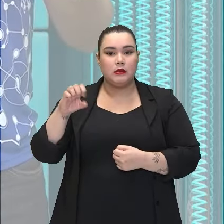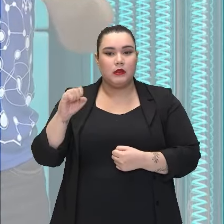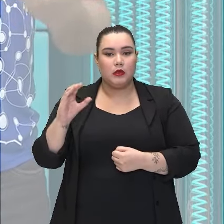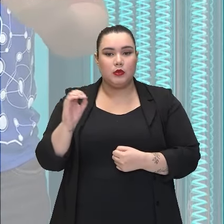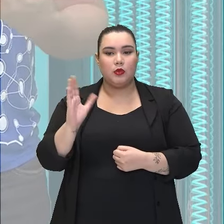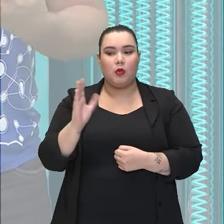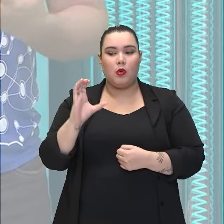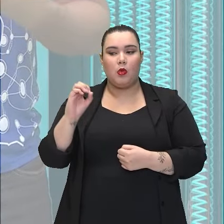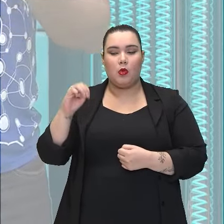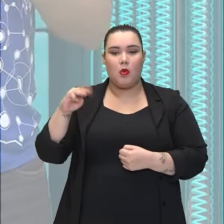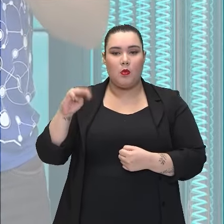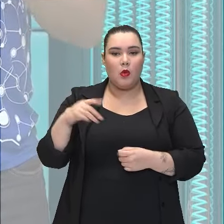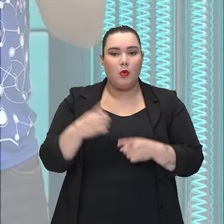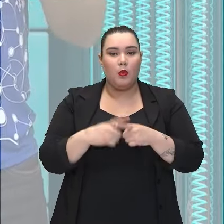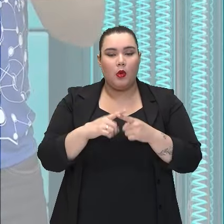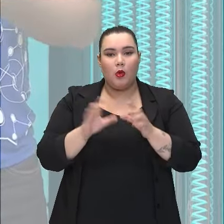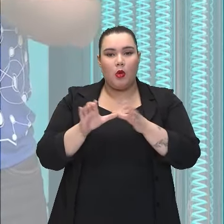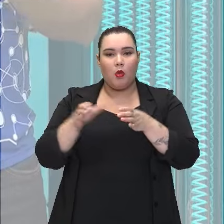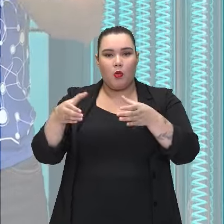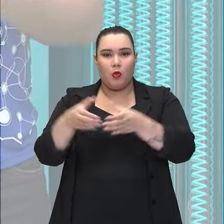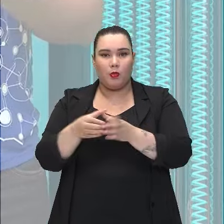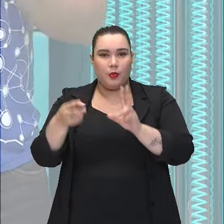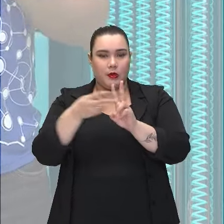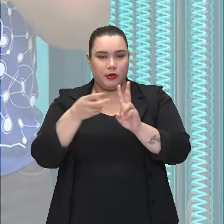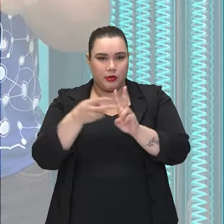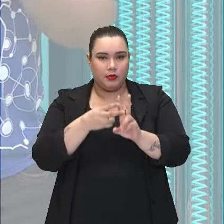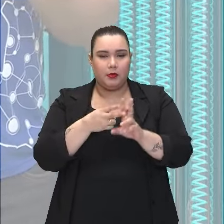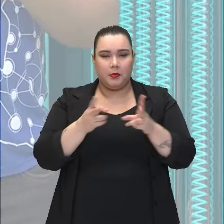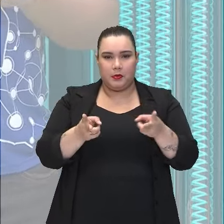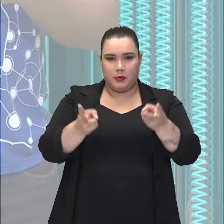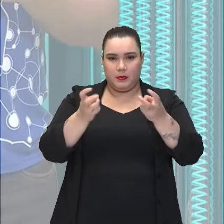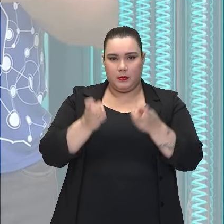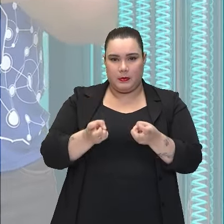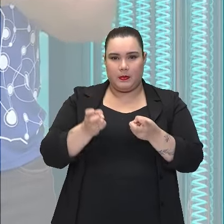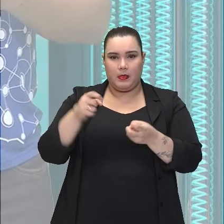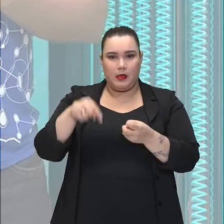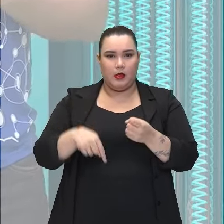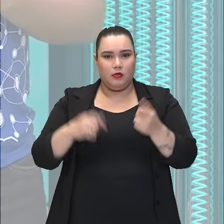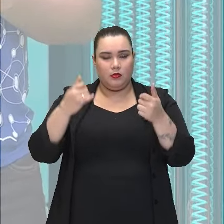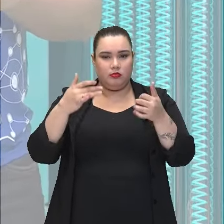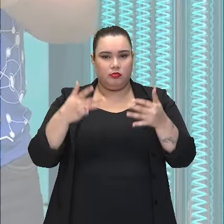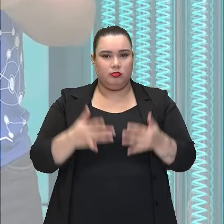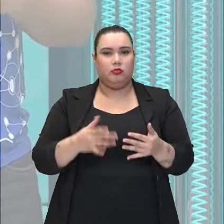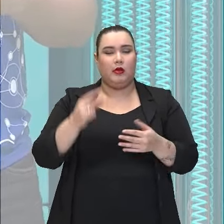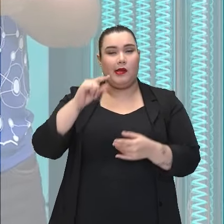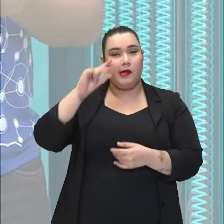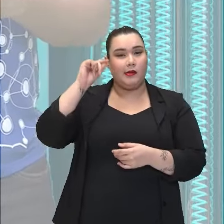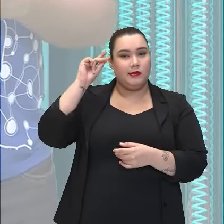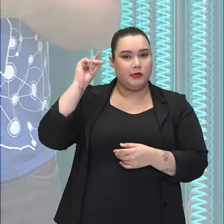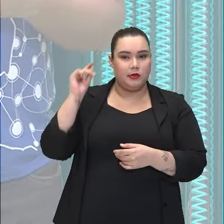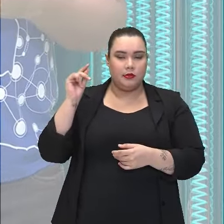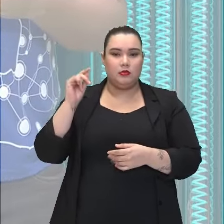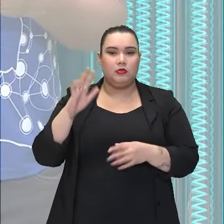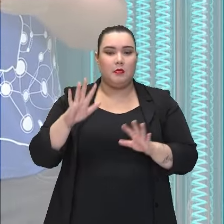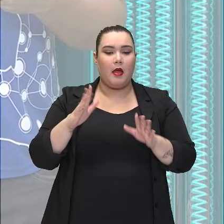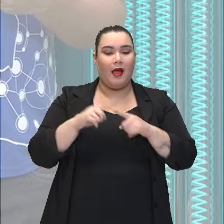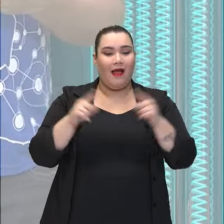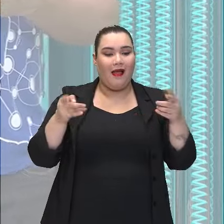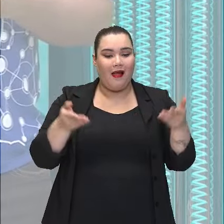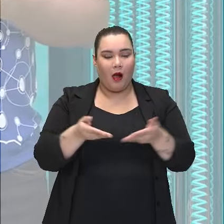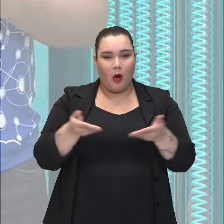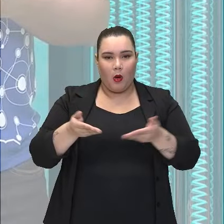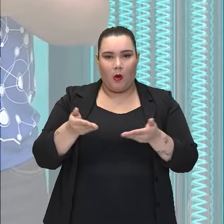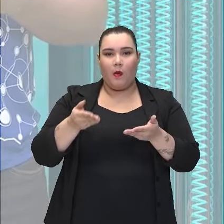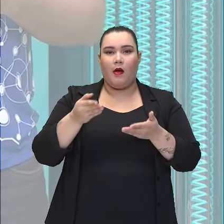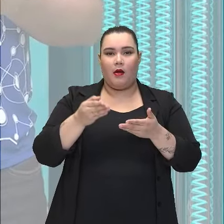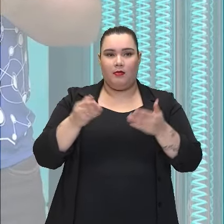um grupo indígena. Perceba que essa história é uma história muito antiga que foi escrita agora, em tempos atuais, mas ela vem